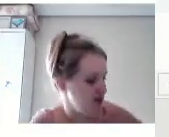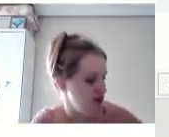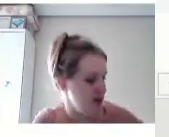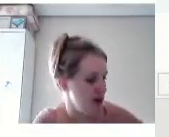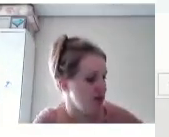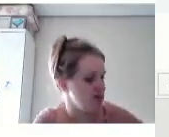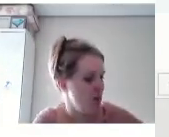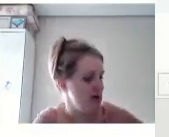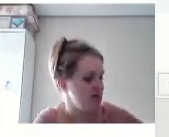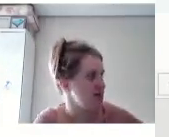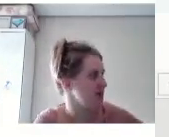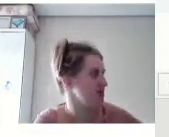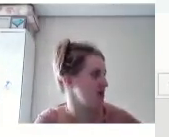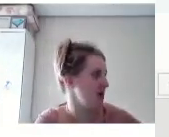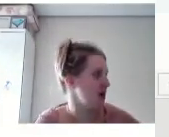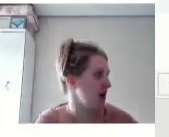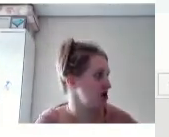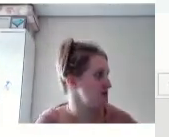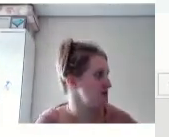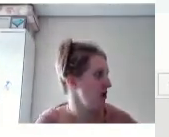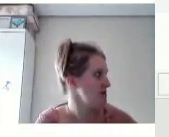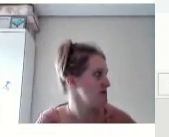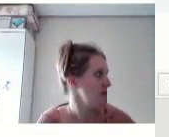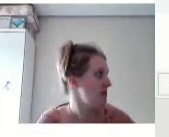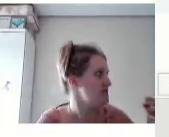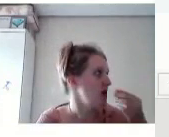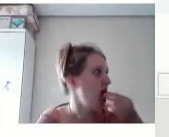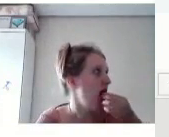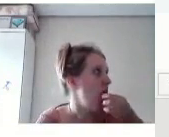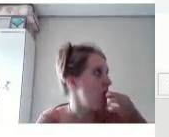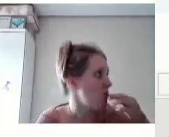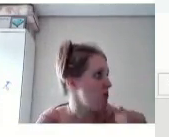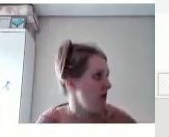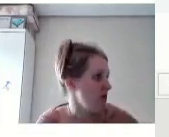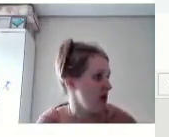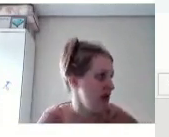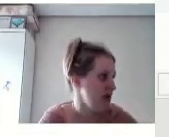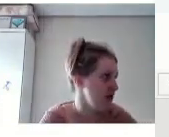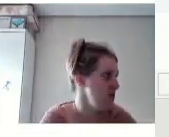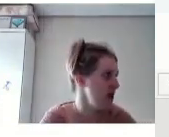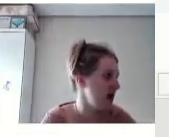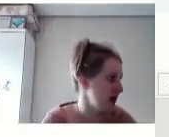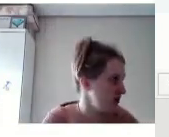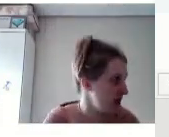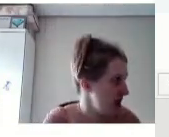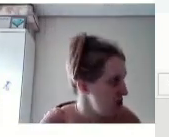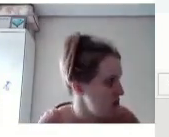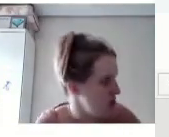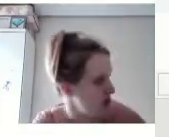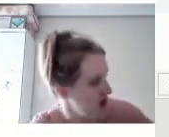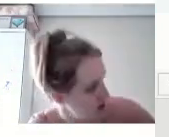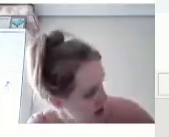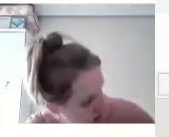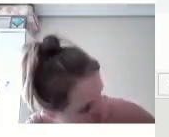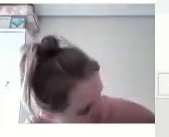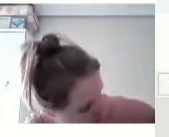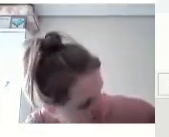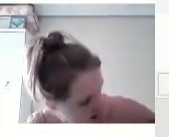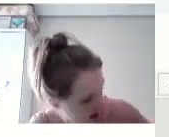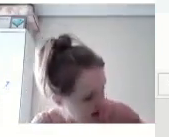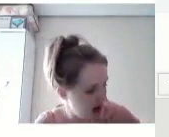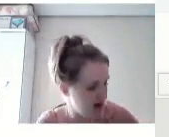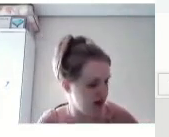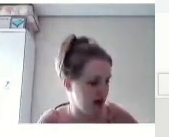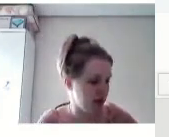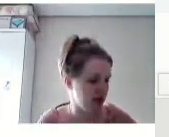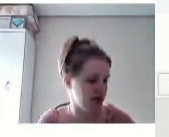movimento hamiltonianas, né? Ou seja, qual é que é a evolução temporal dessas duas quantidades, né? A evolução temporal do momento